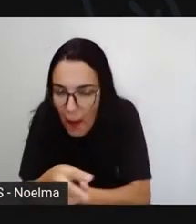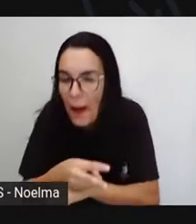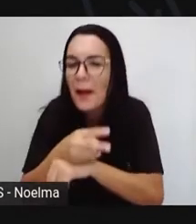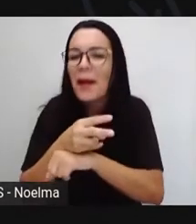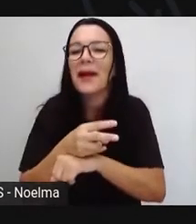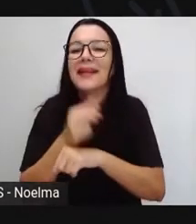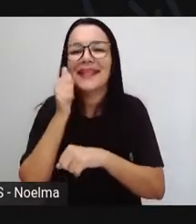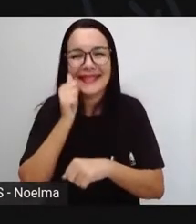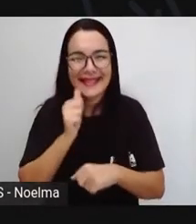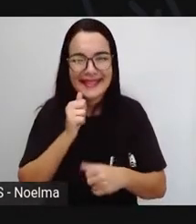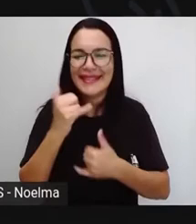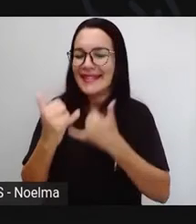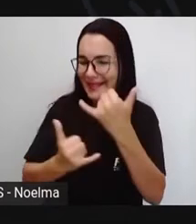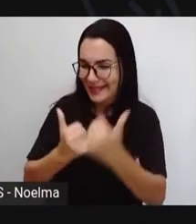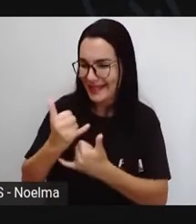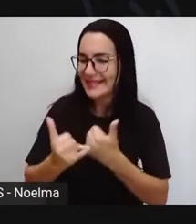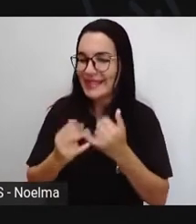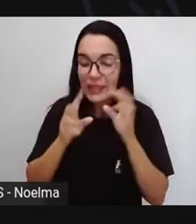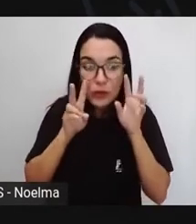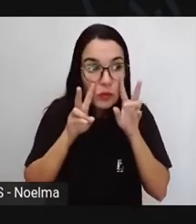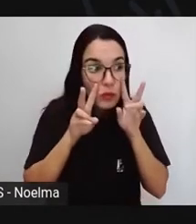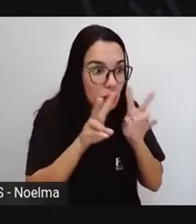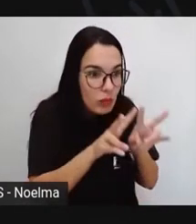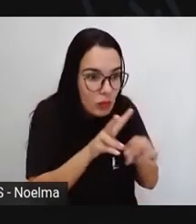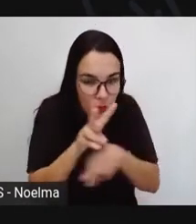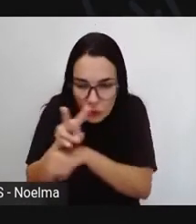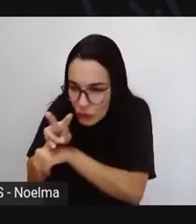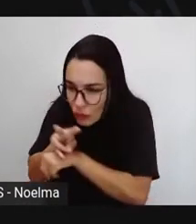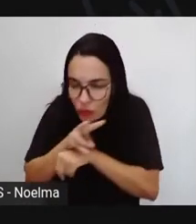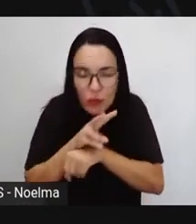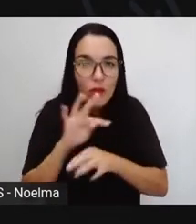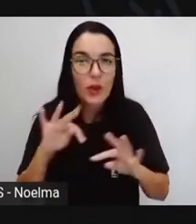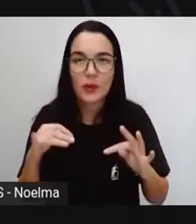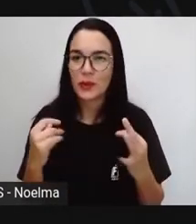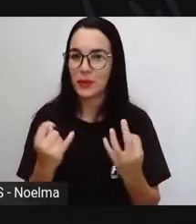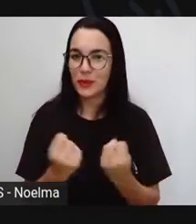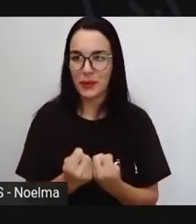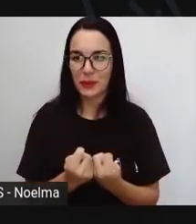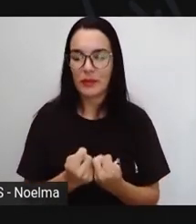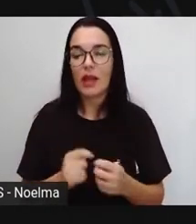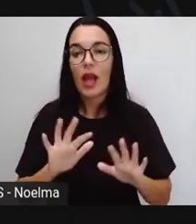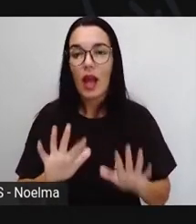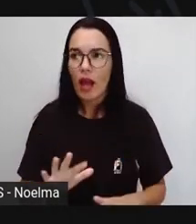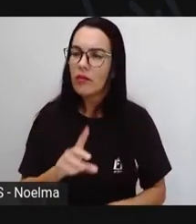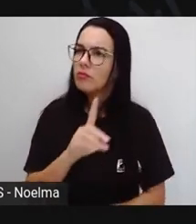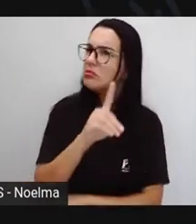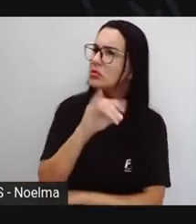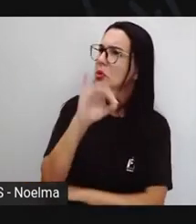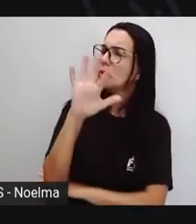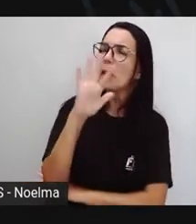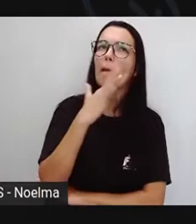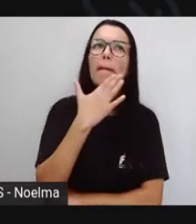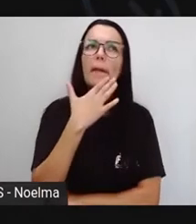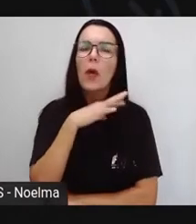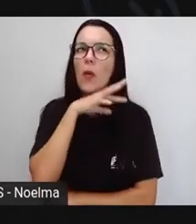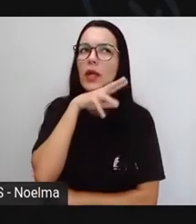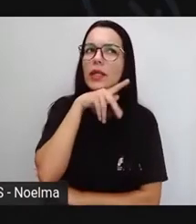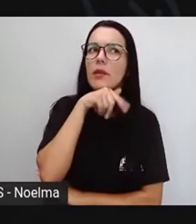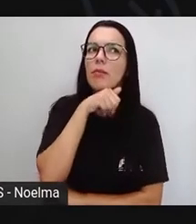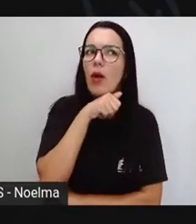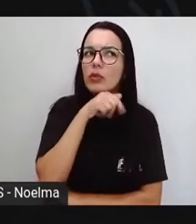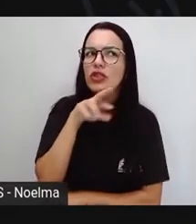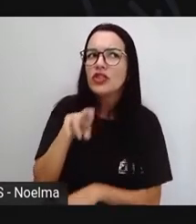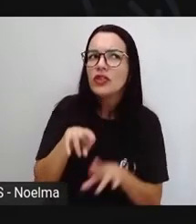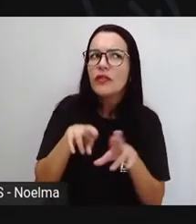divertia espiando cada uma delas. Um dia, um animal diferente botou a cara para